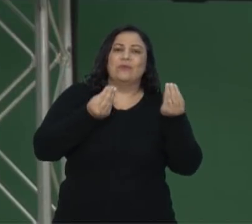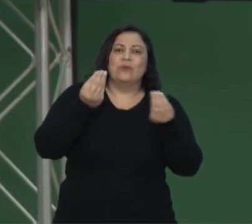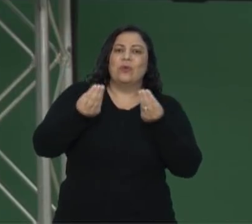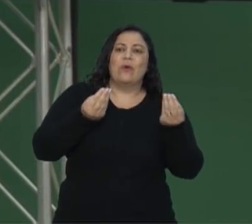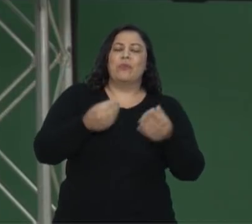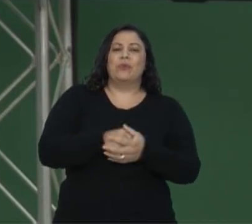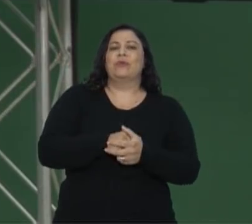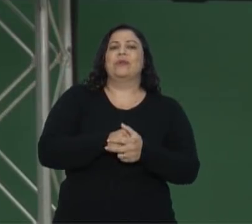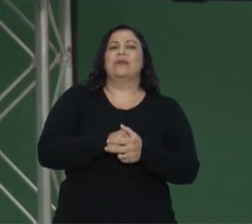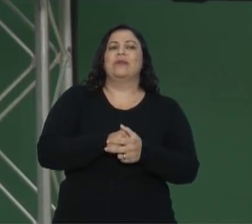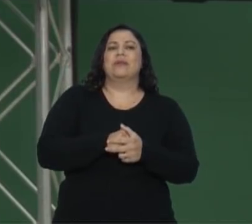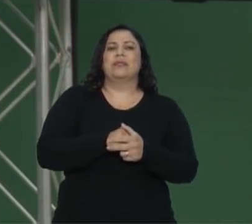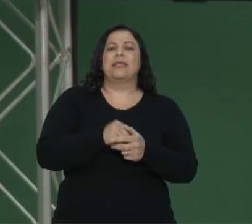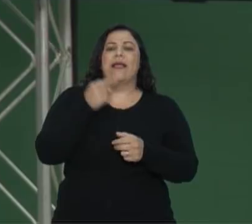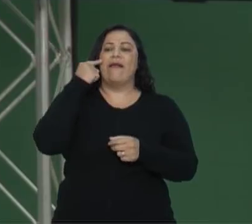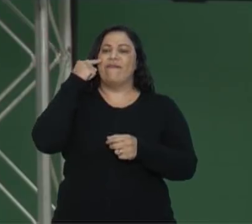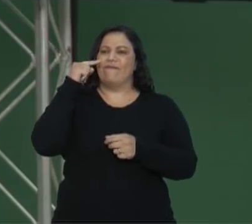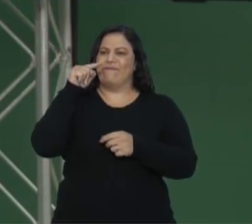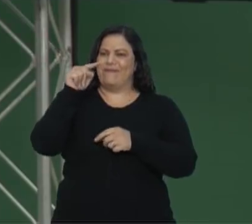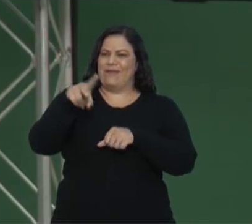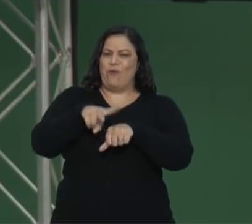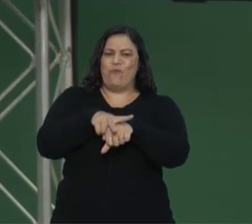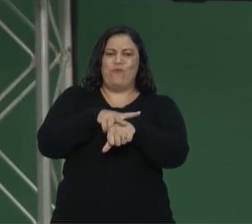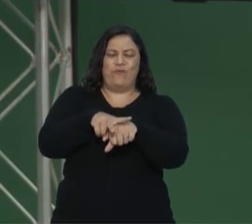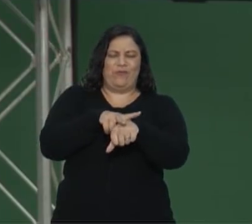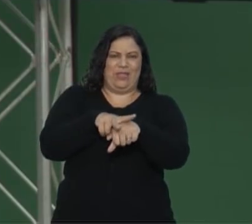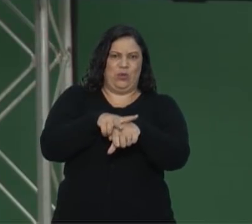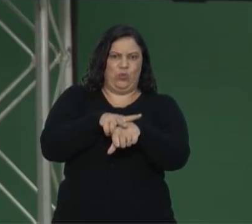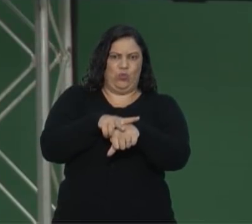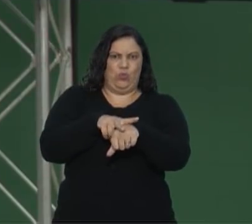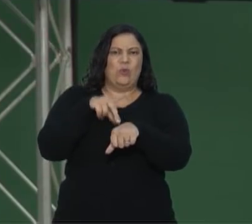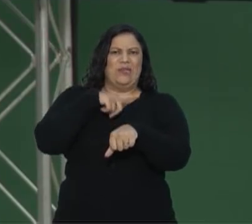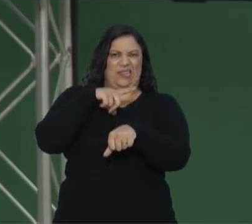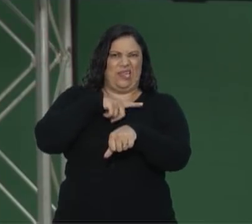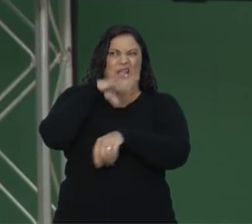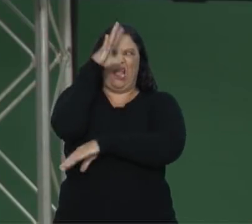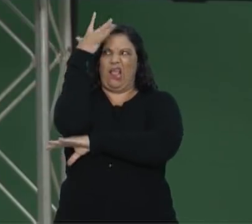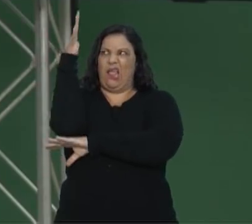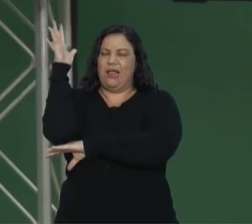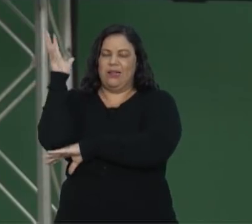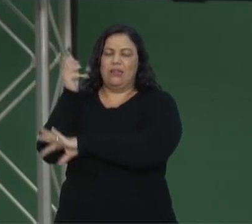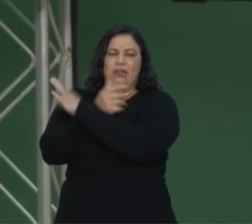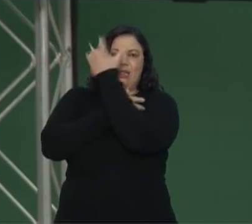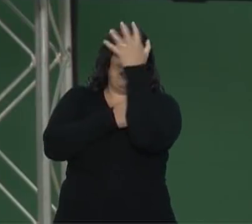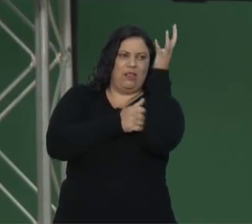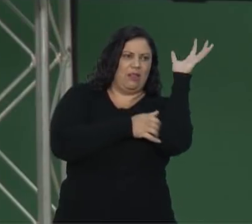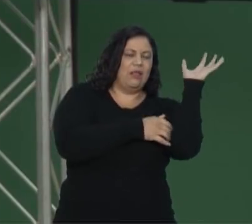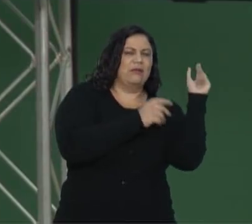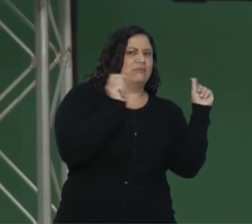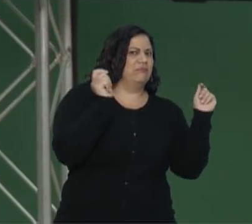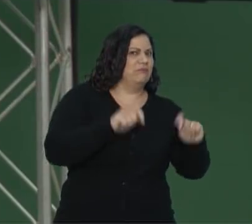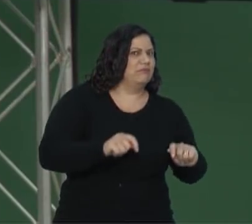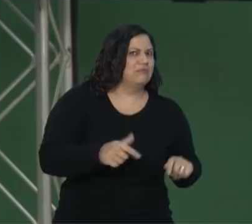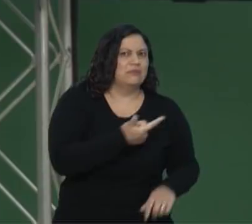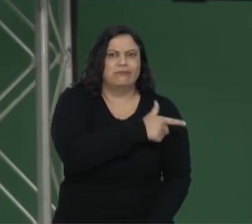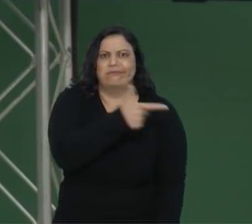na natureza e ver um pé de vidro. Eu vou colher vidro. Não tem, né? Eu consigo pegar